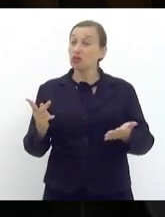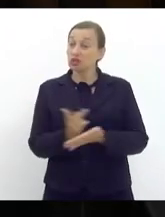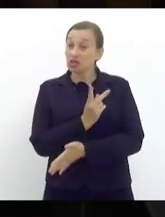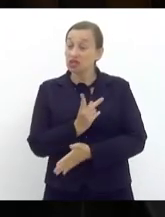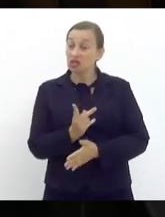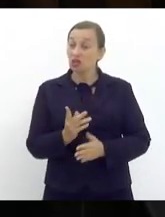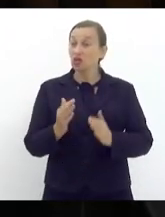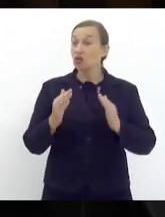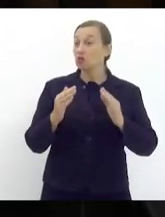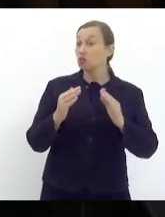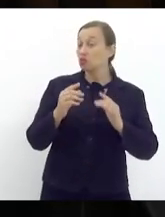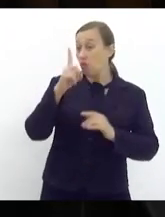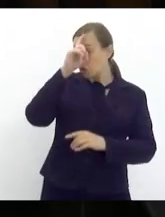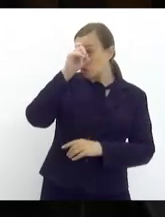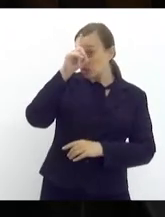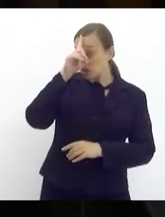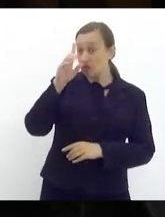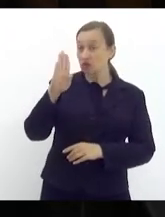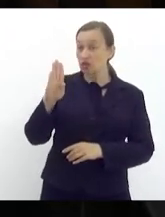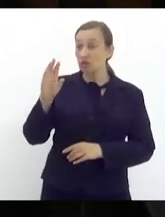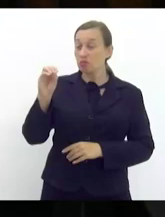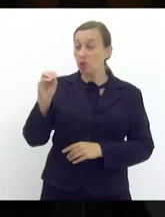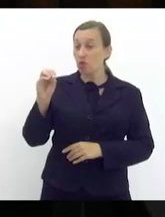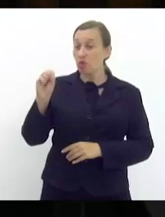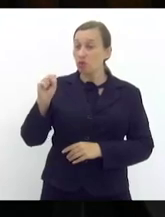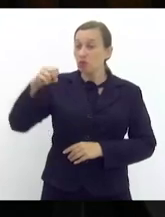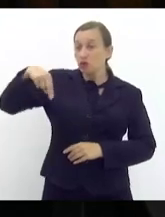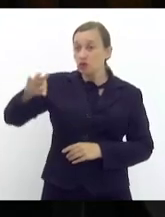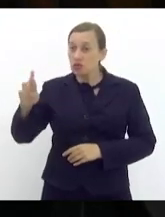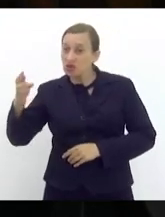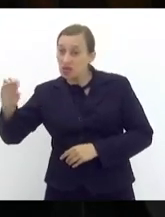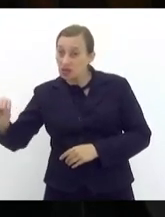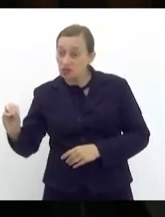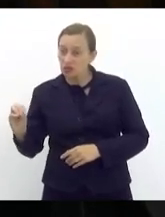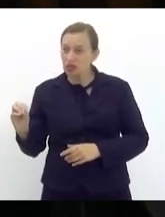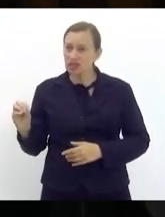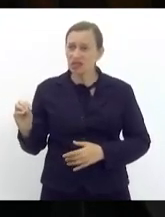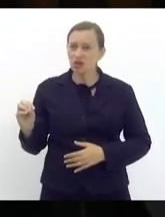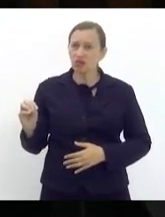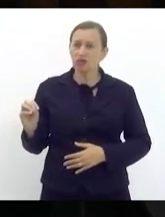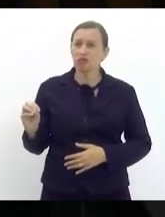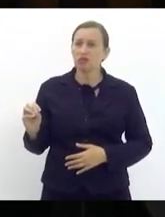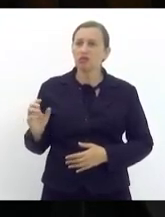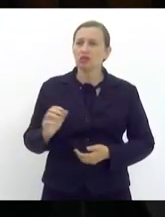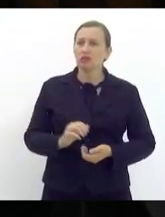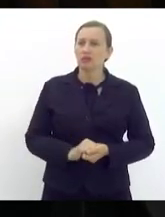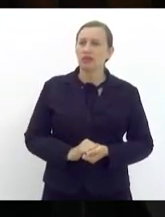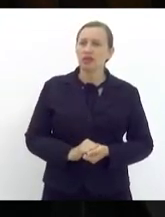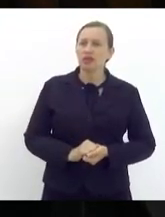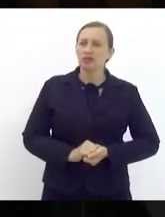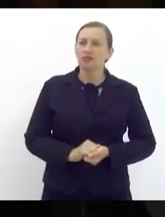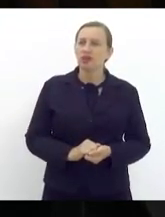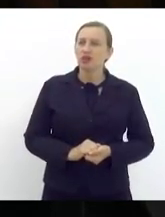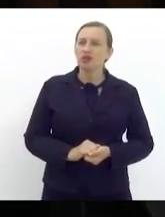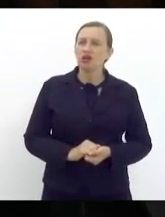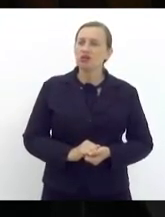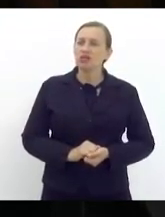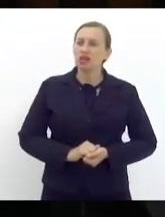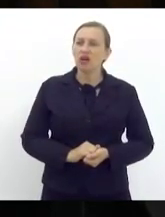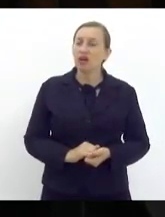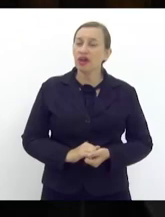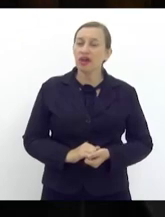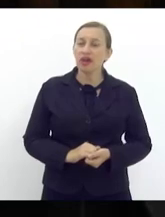Hospital esse que está jogado às traças, e mais que isso, hospital esse que foi entregue